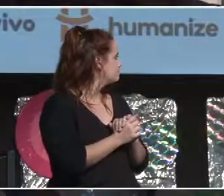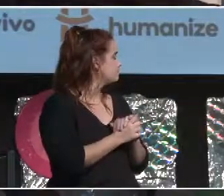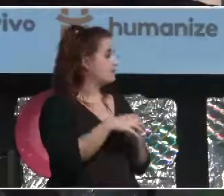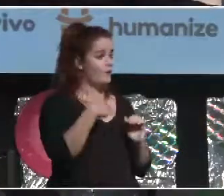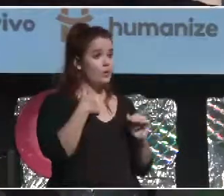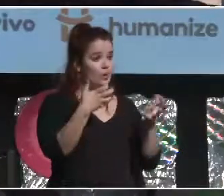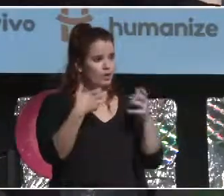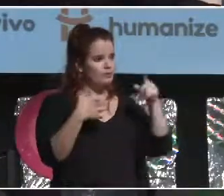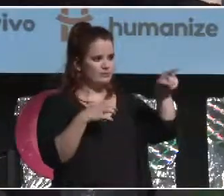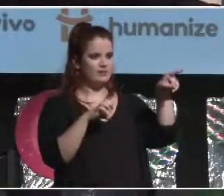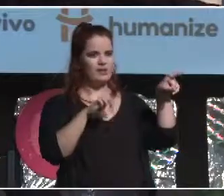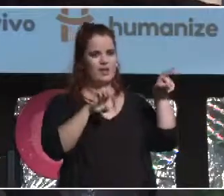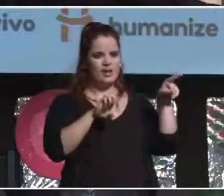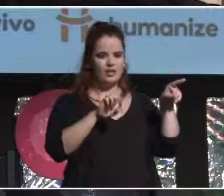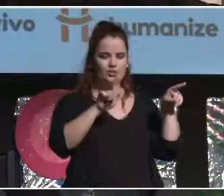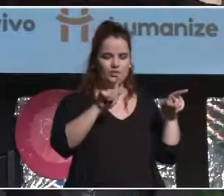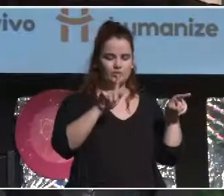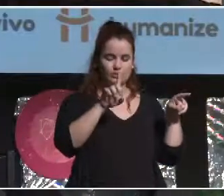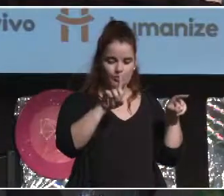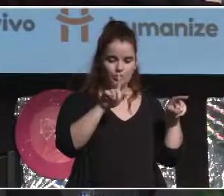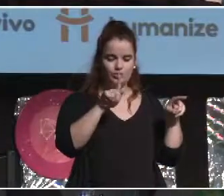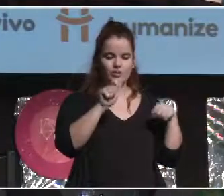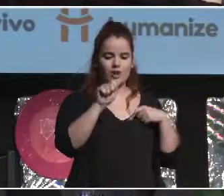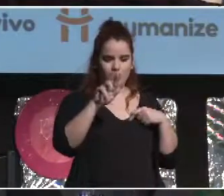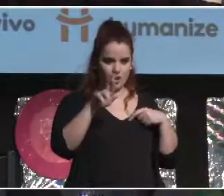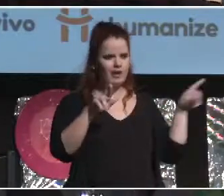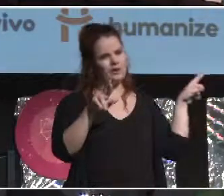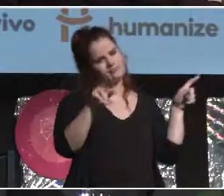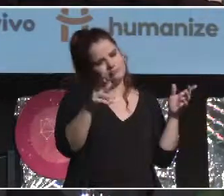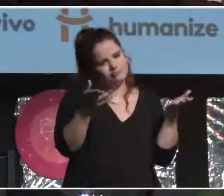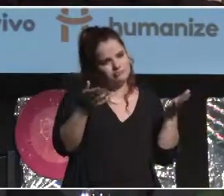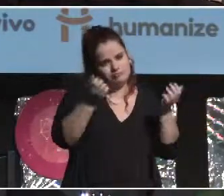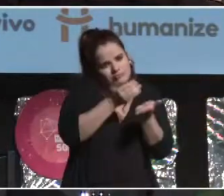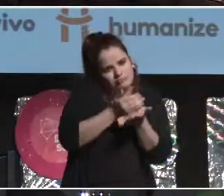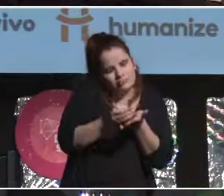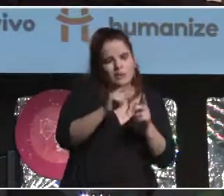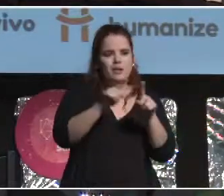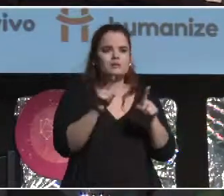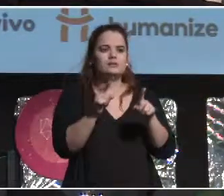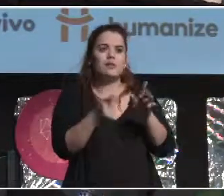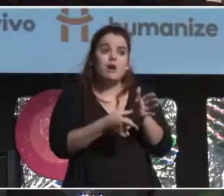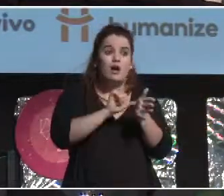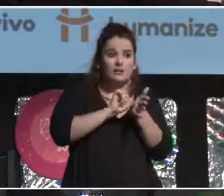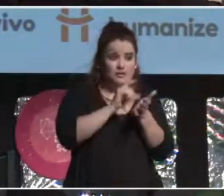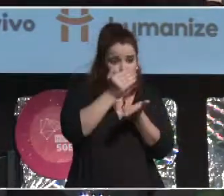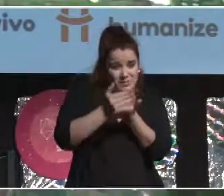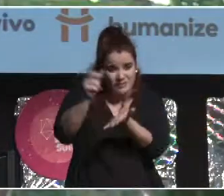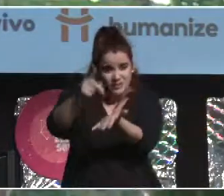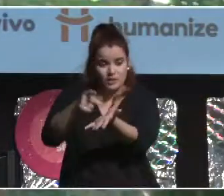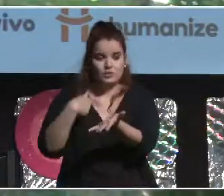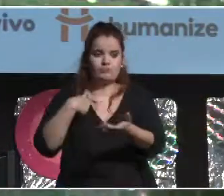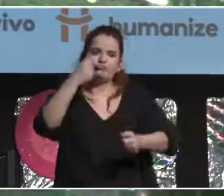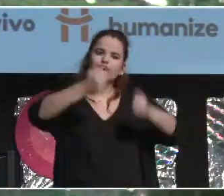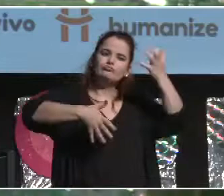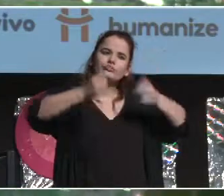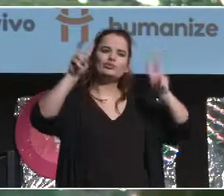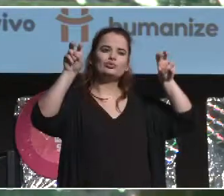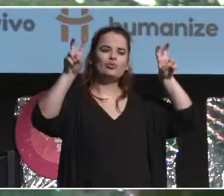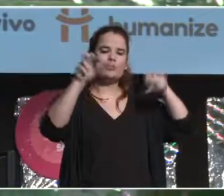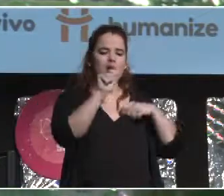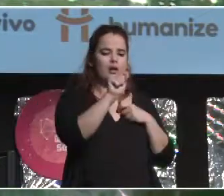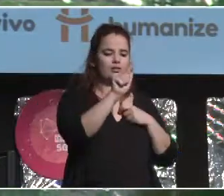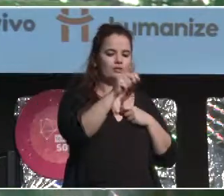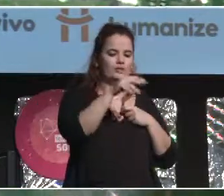O Edgar fez ali uma introdução, mas eu gostaria muito de trazer um pouco mais de informação sobre a Agenda 2030, antes de